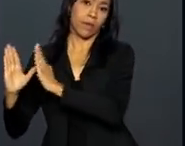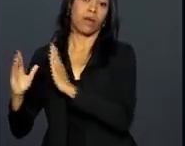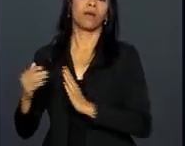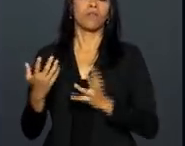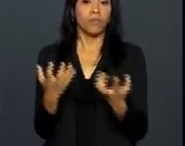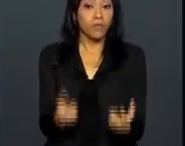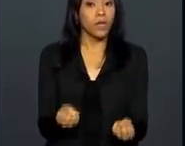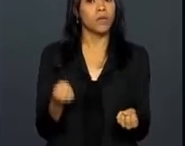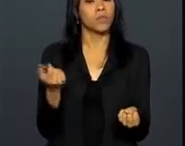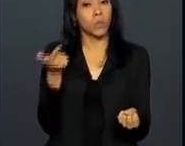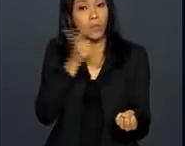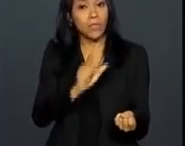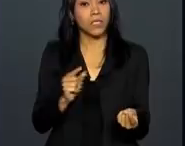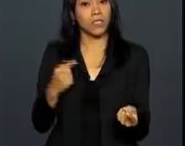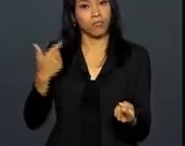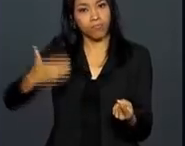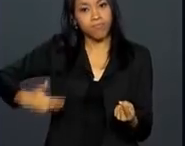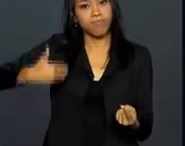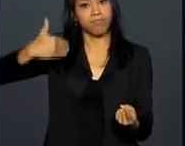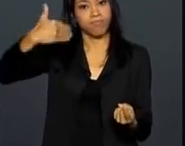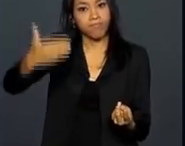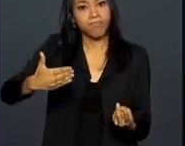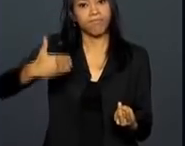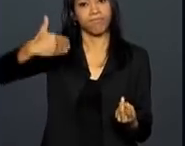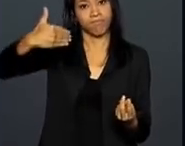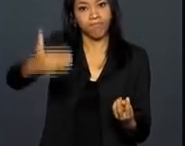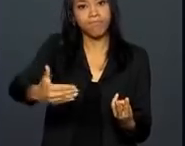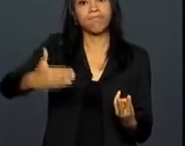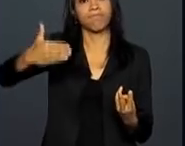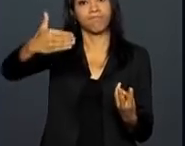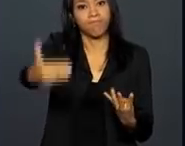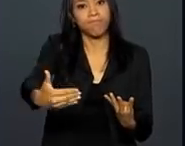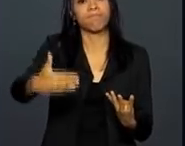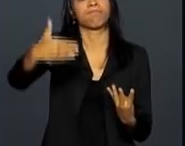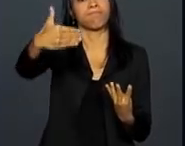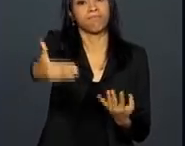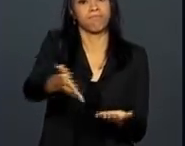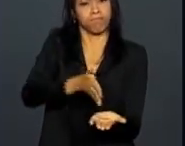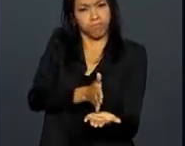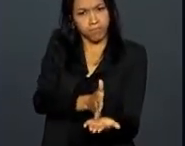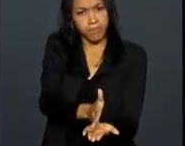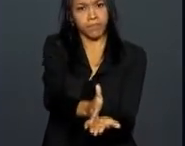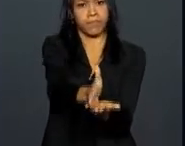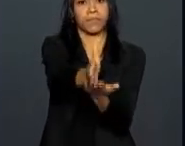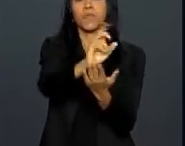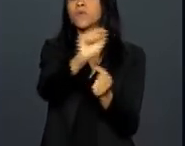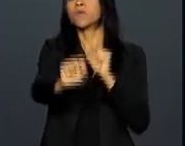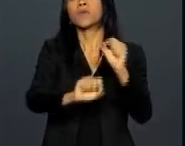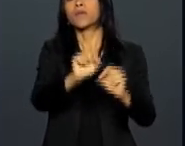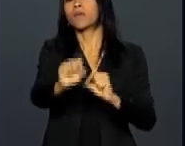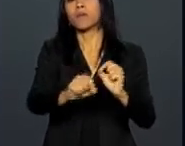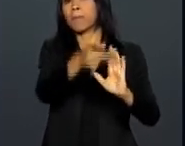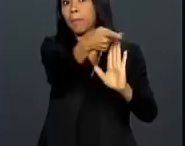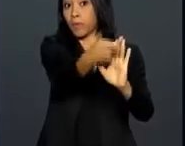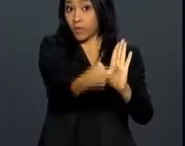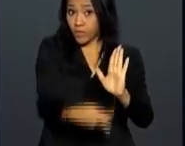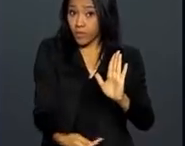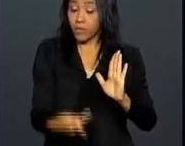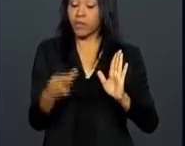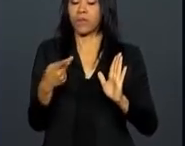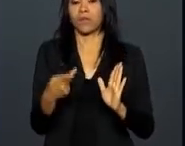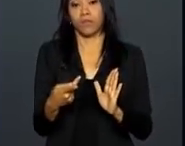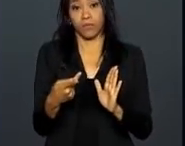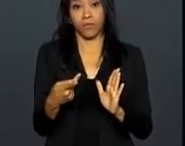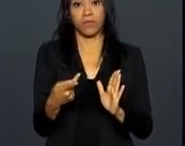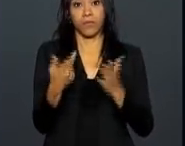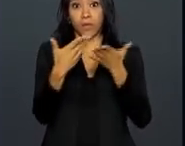avançando, governador Pezão, a passos firmes em projeto